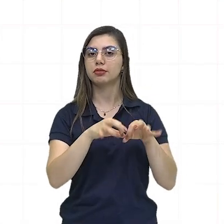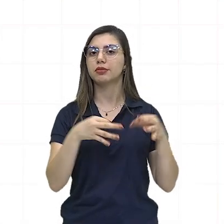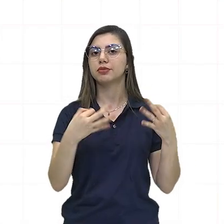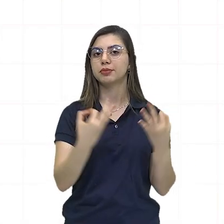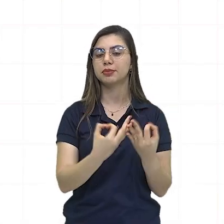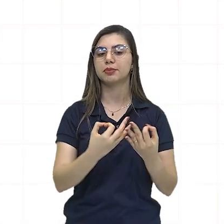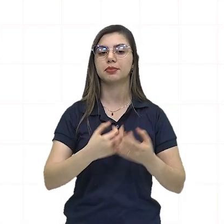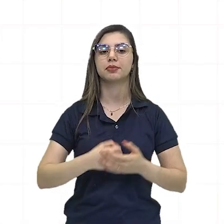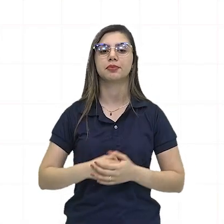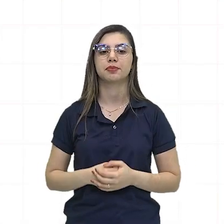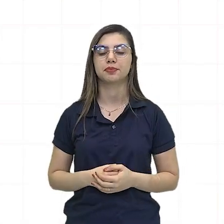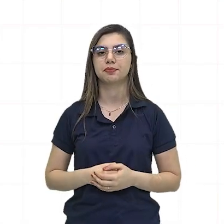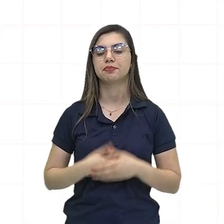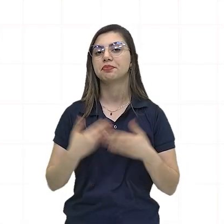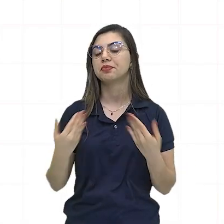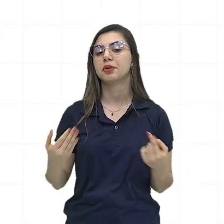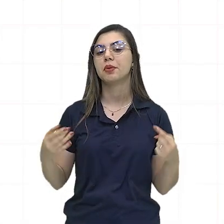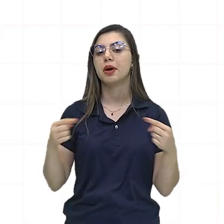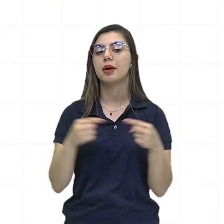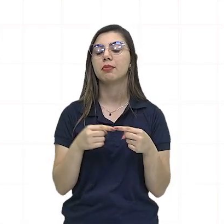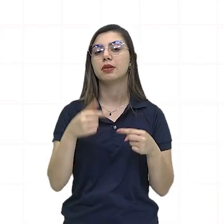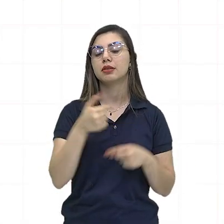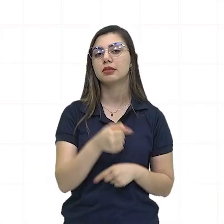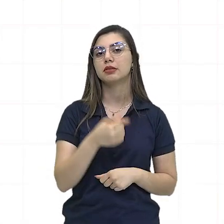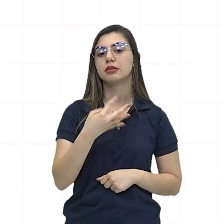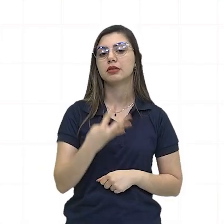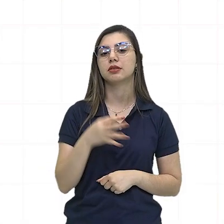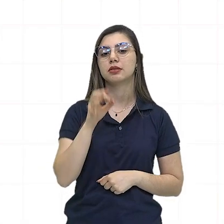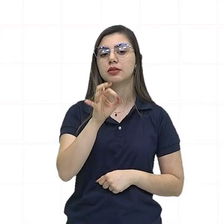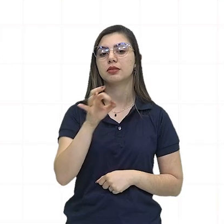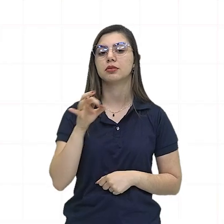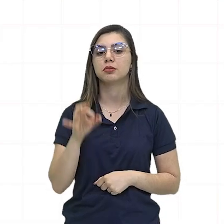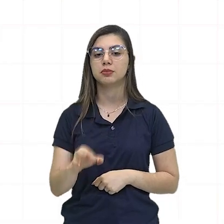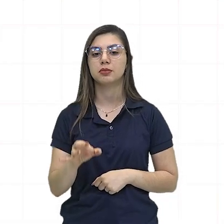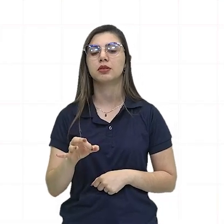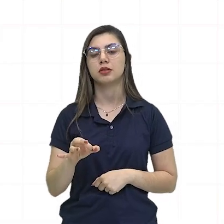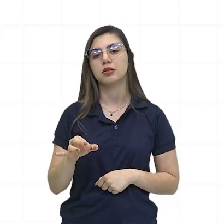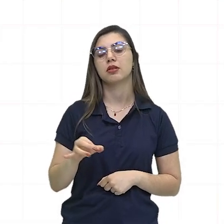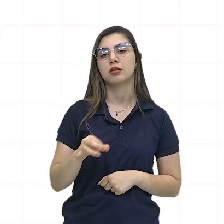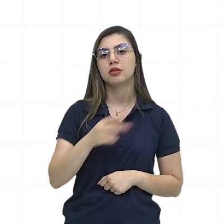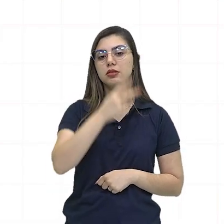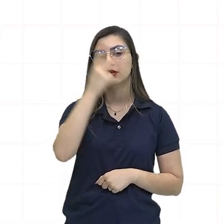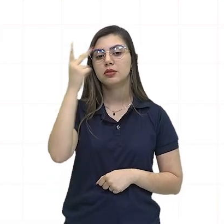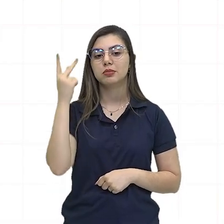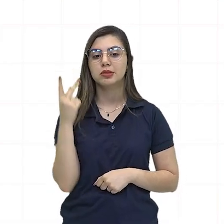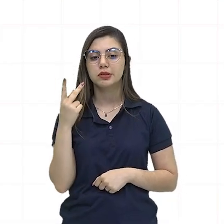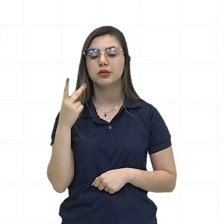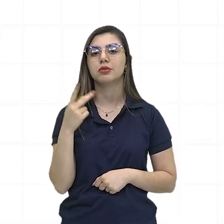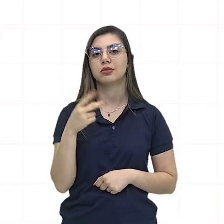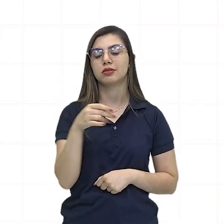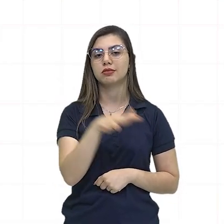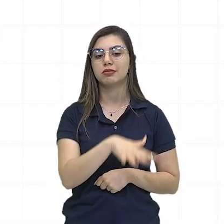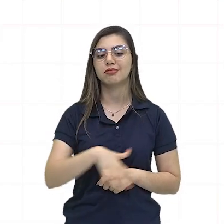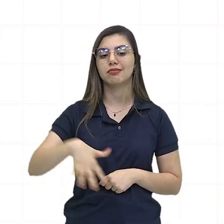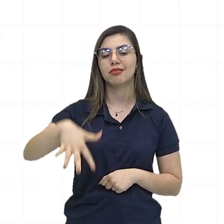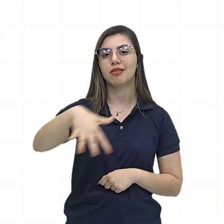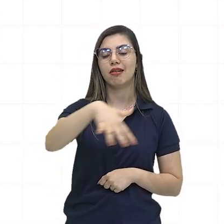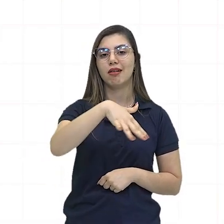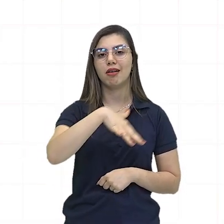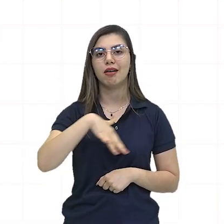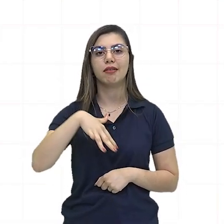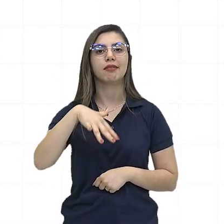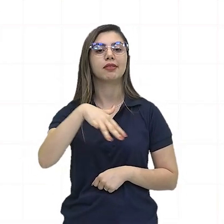familiar, o que representa 74% do total de pessoal ocupado